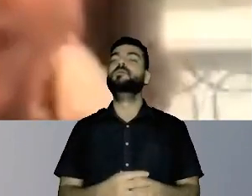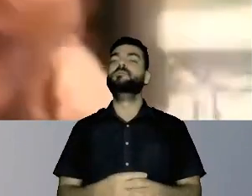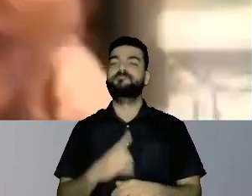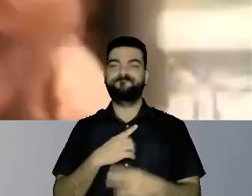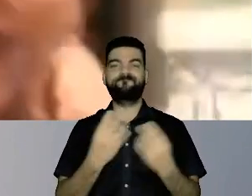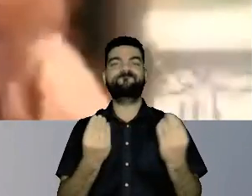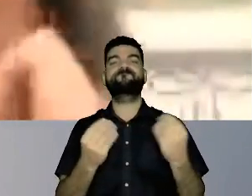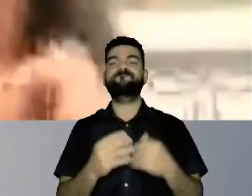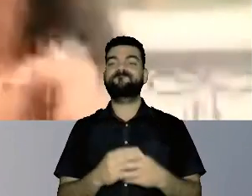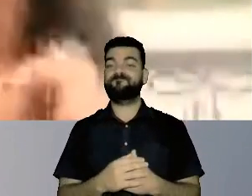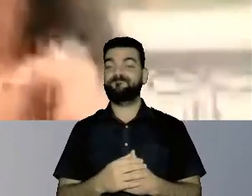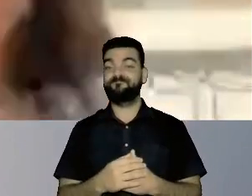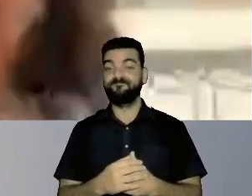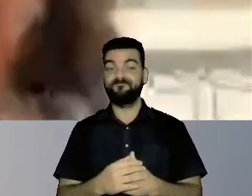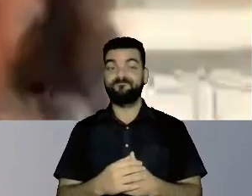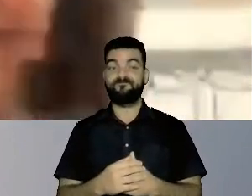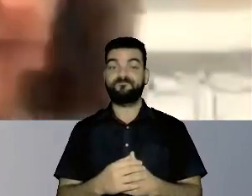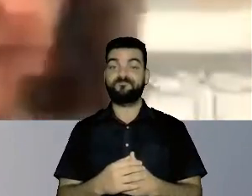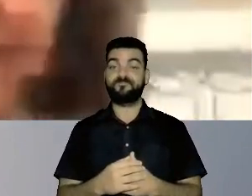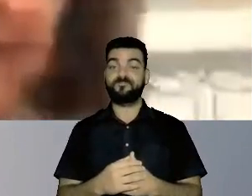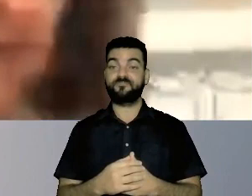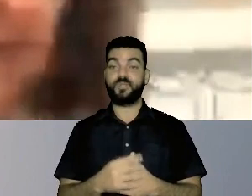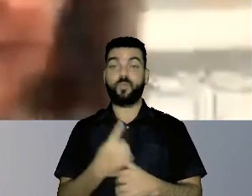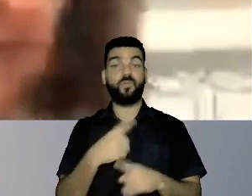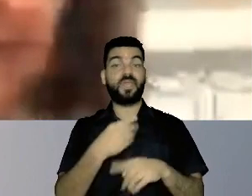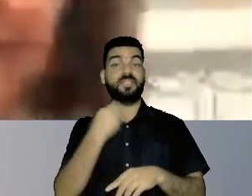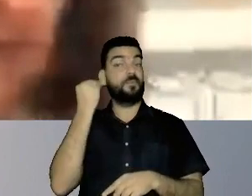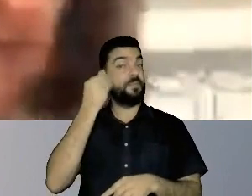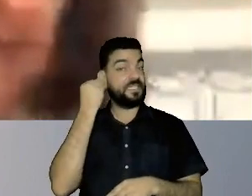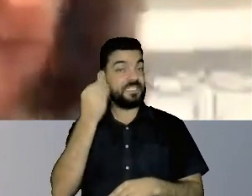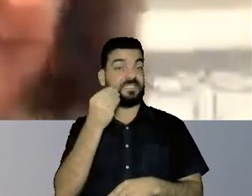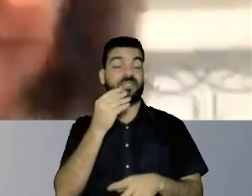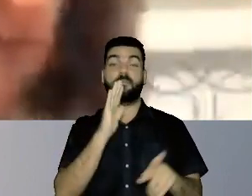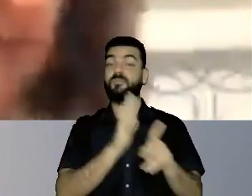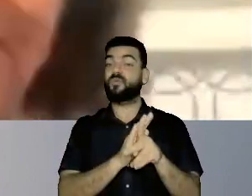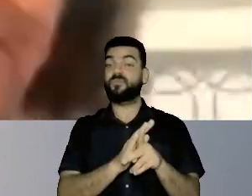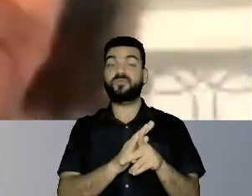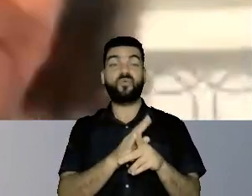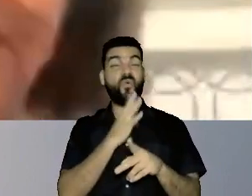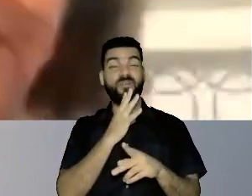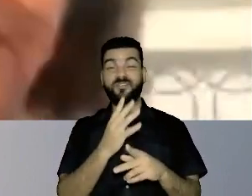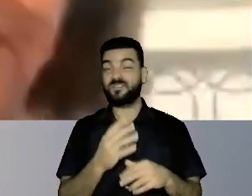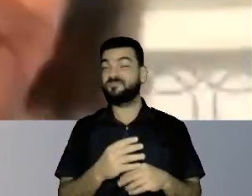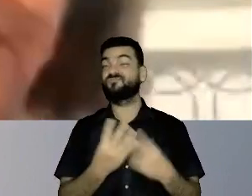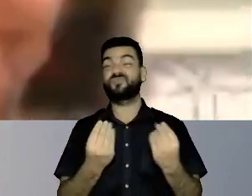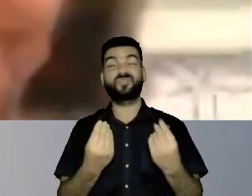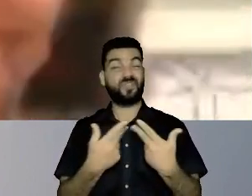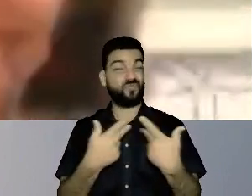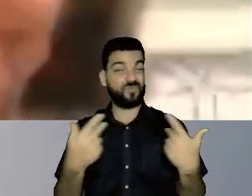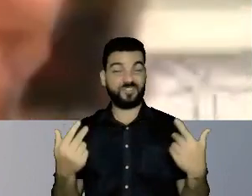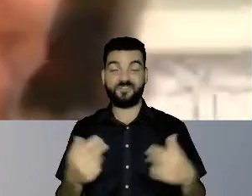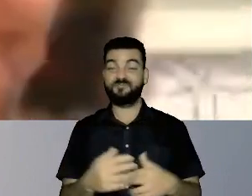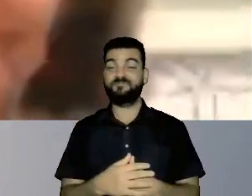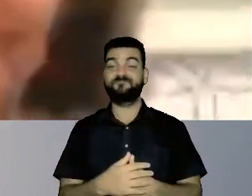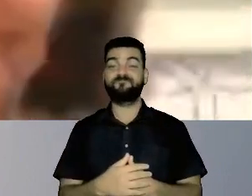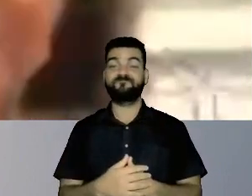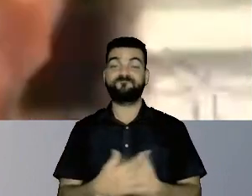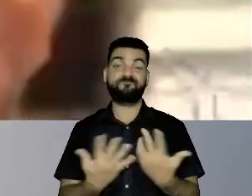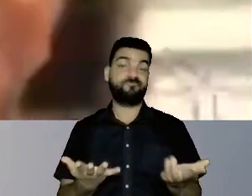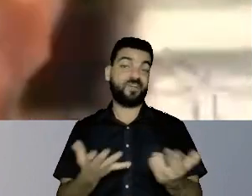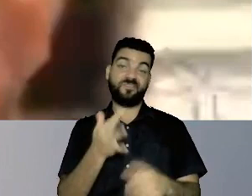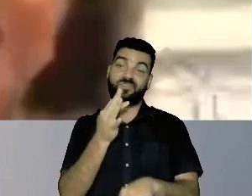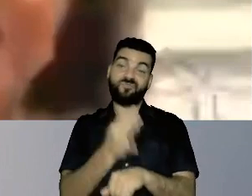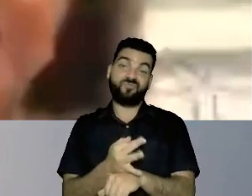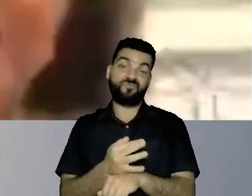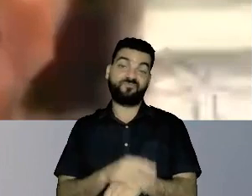somente com os exemplos, mas até com a própria experiência dela como artista, né, e os depoimentos que ela tem para